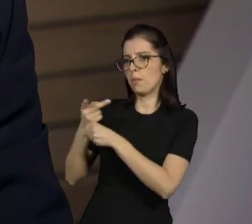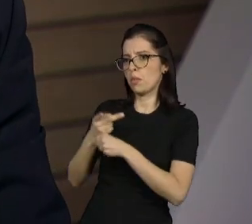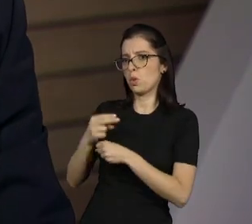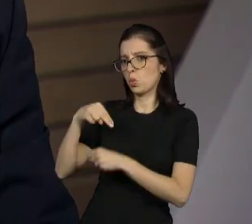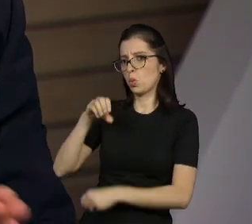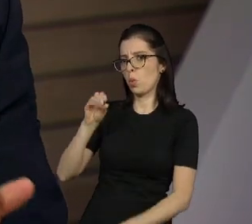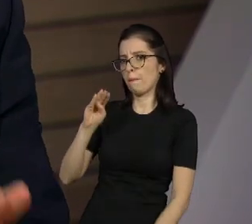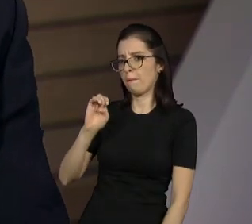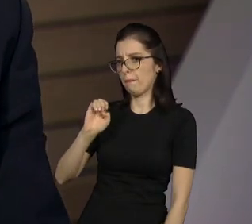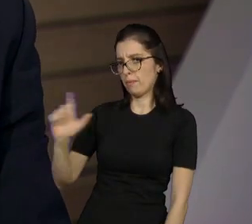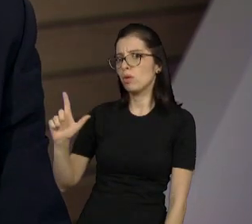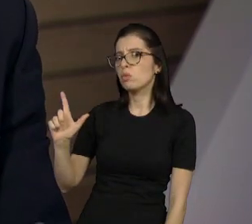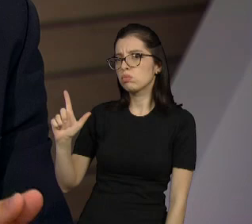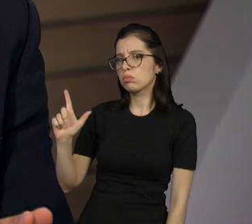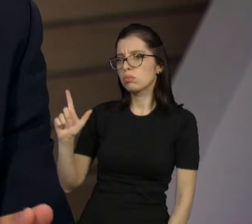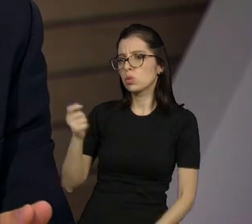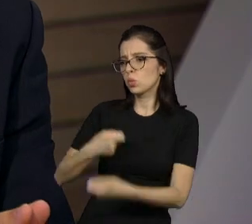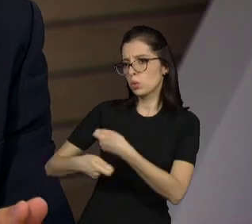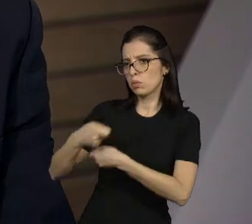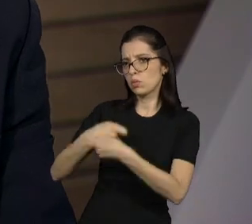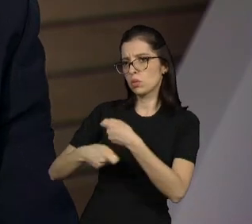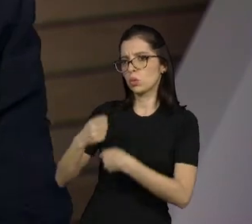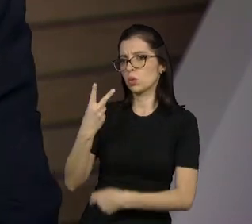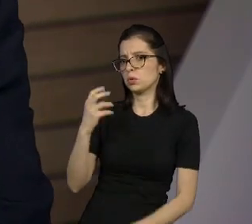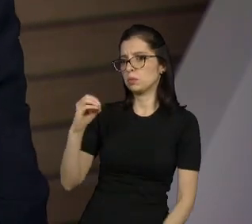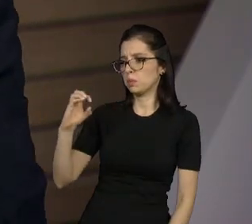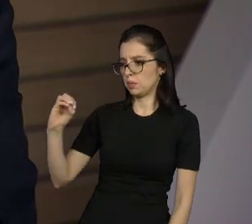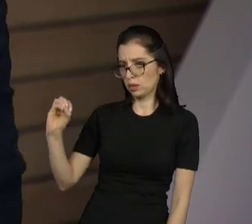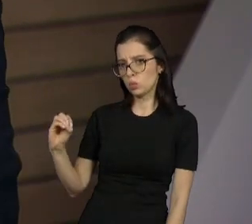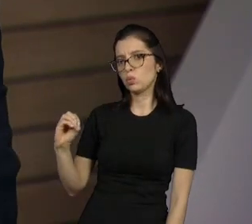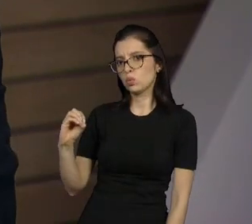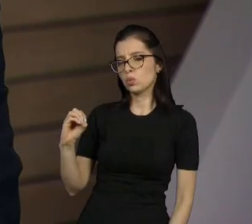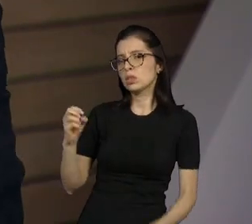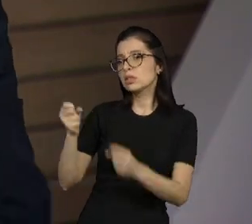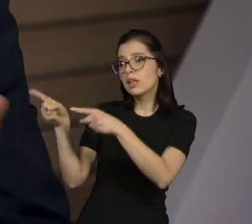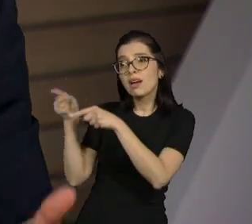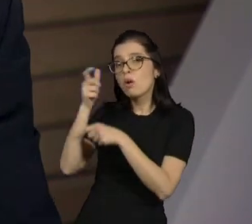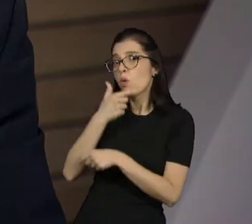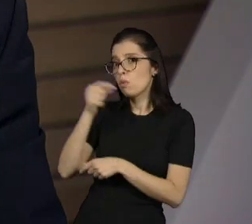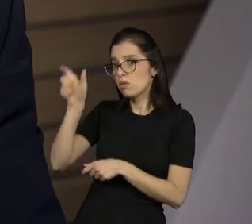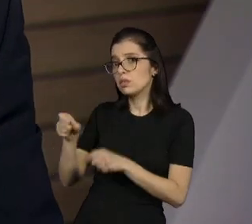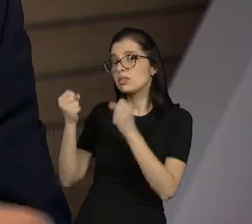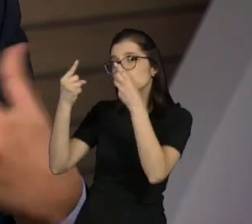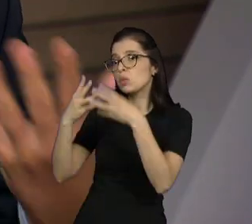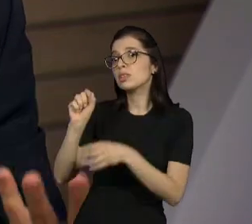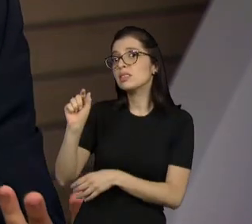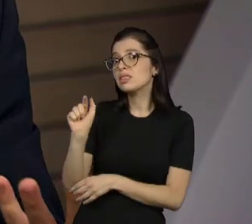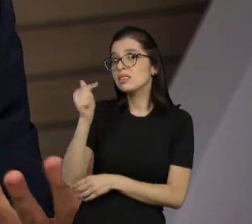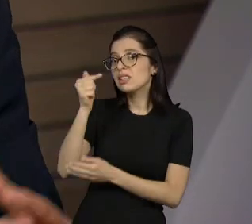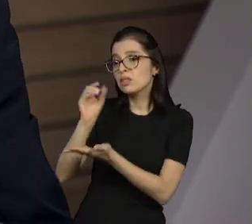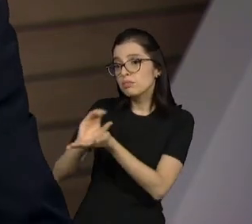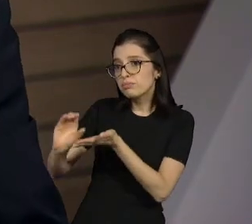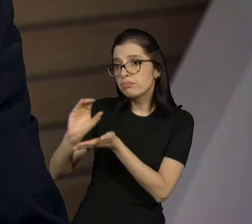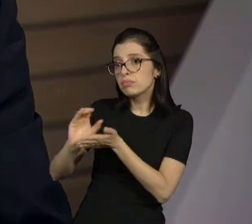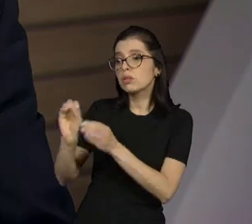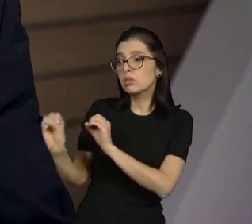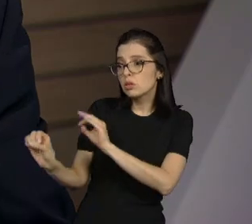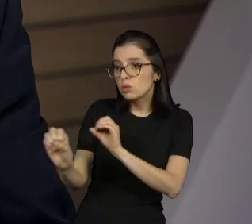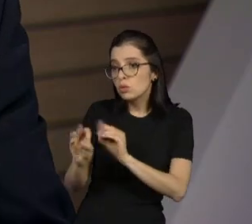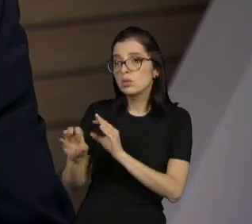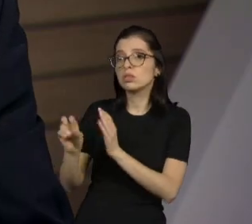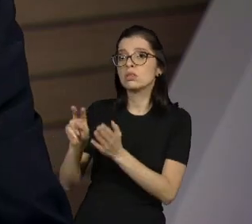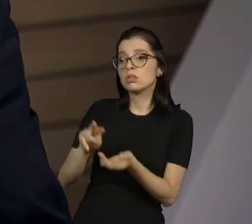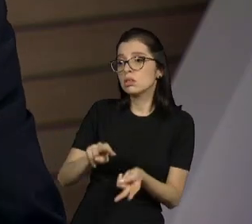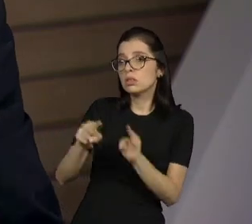que diz que cada $1 investido na educação básica reverte em $7 para a sociedade, em bens para a sociedade, seja por meio